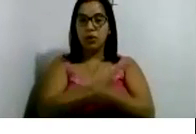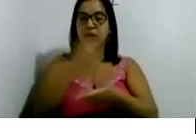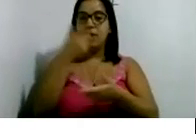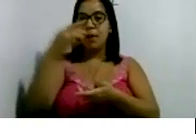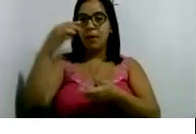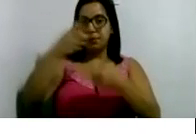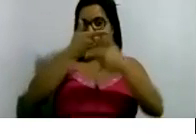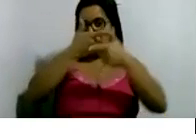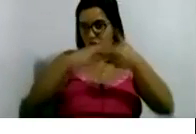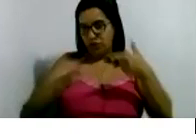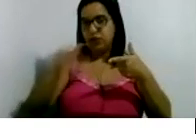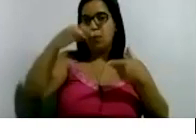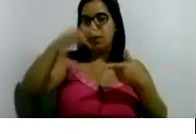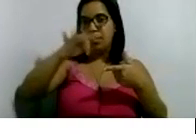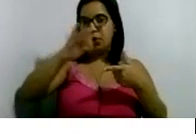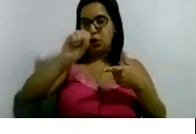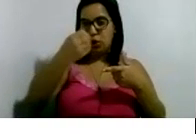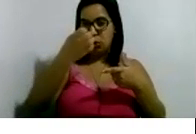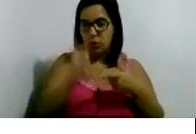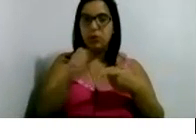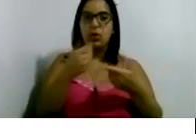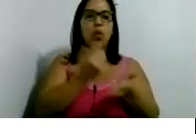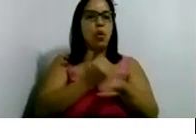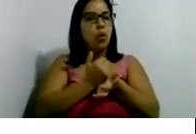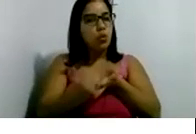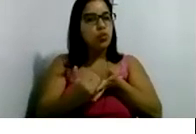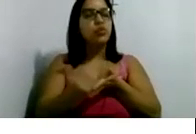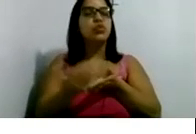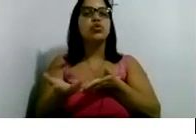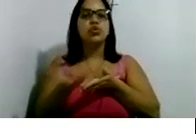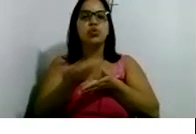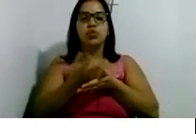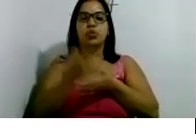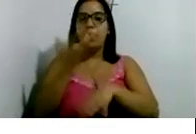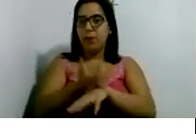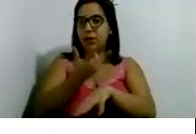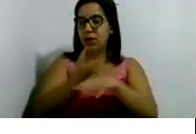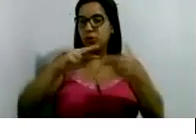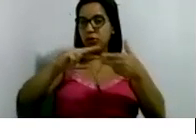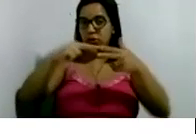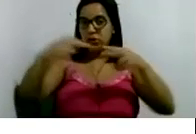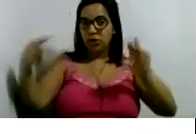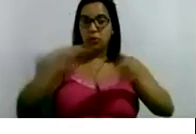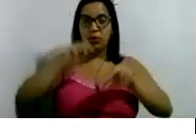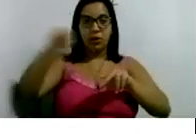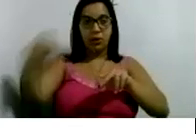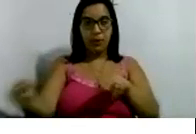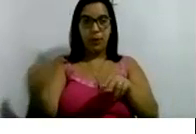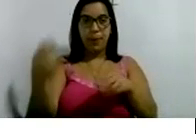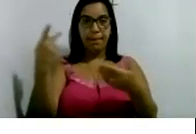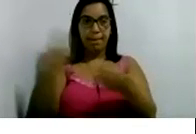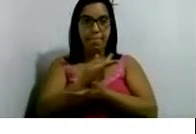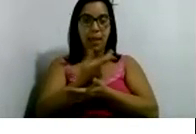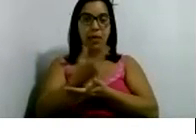ou seja, ela vai continuar com a mesma quantidade de material genético. Depois, a gente tem